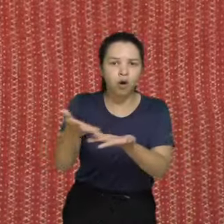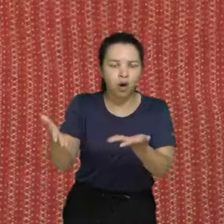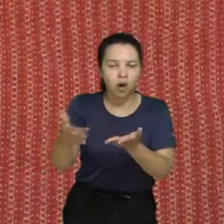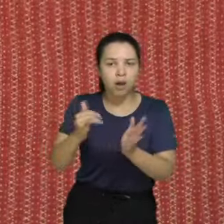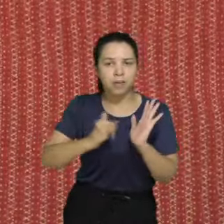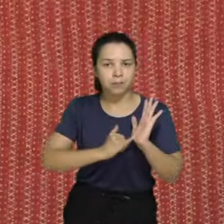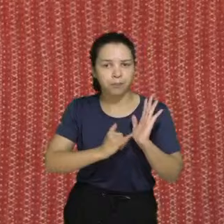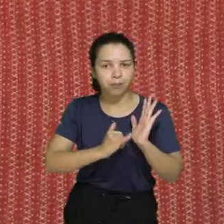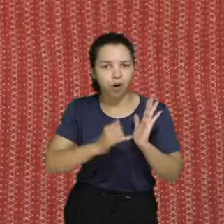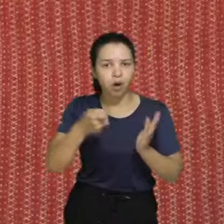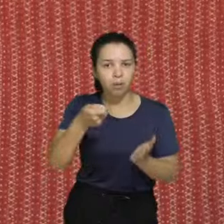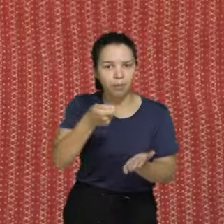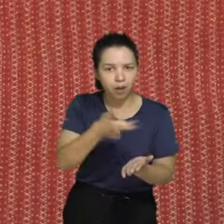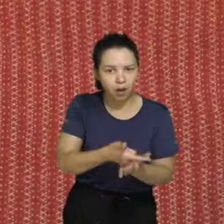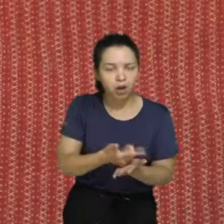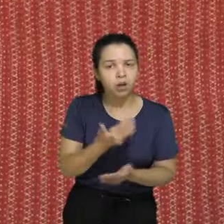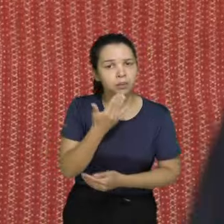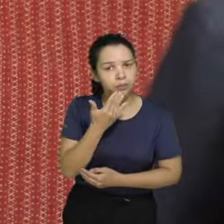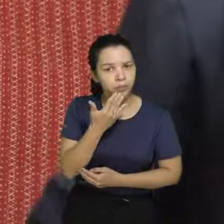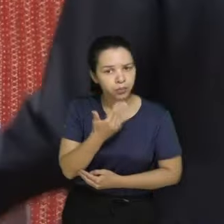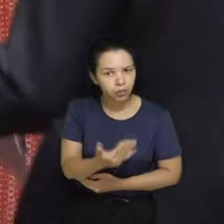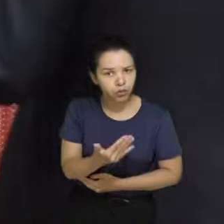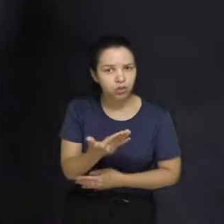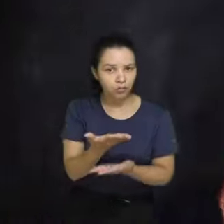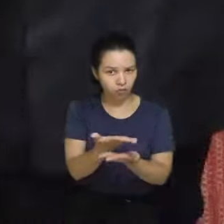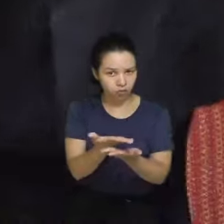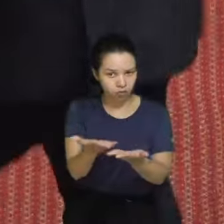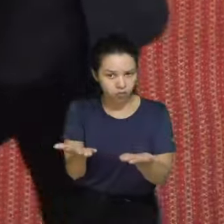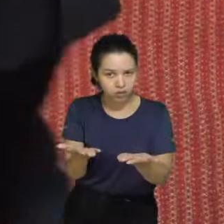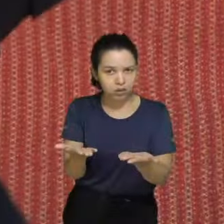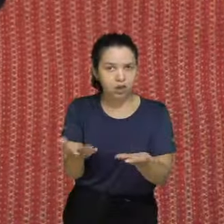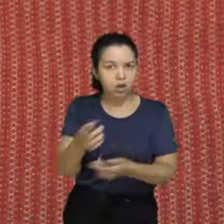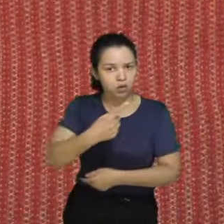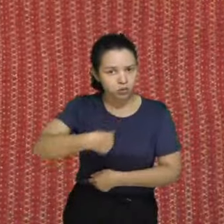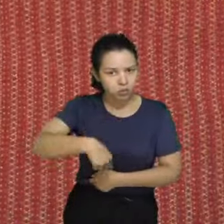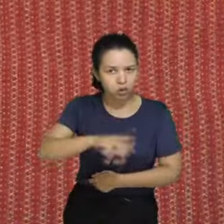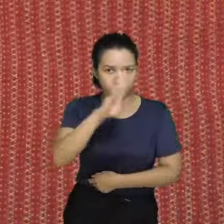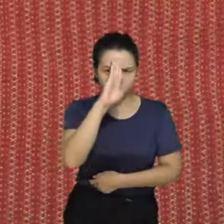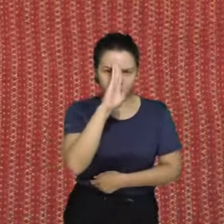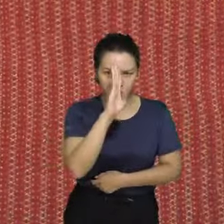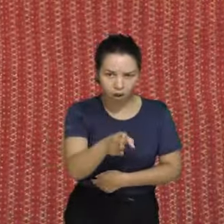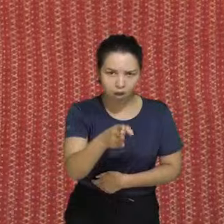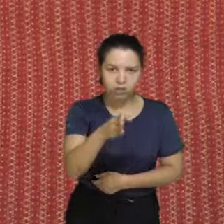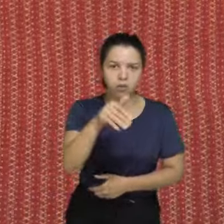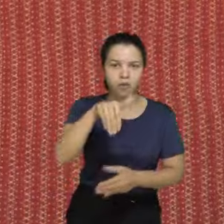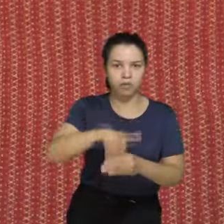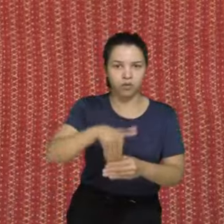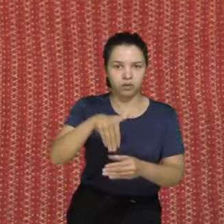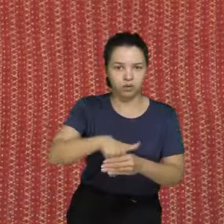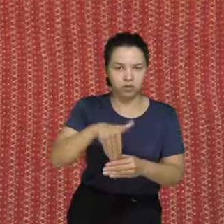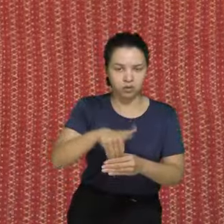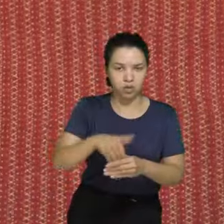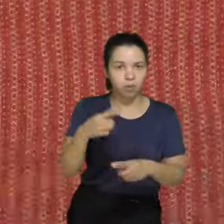impostos, gostaria de pedir a gentileza da Vossa Excelência que a gente partisse direto para a votação, haja visto o fato que não está sendo